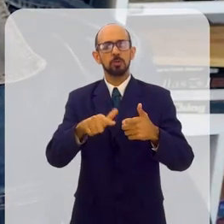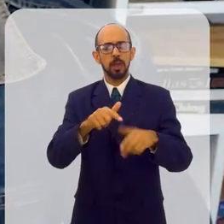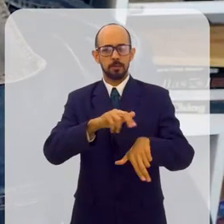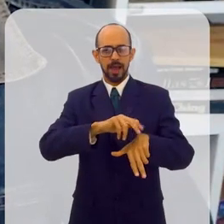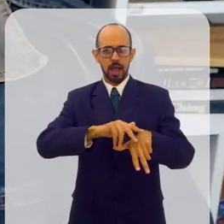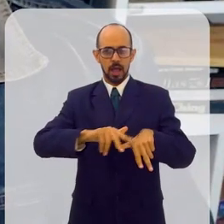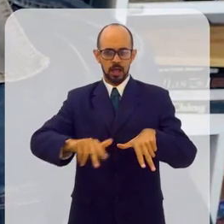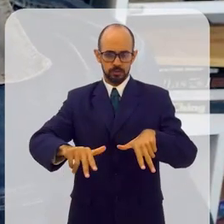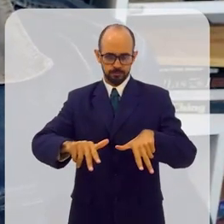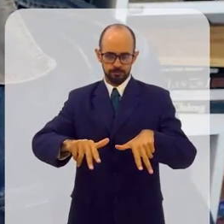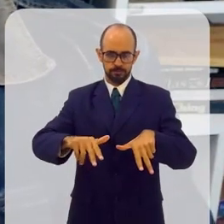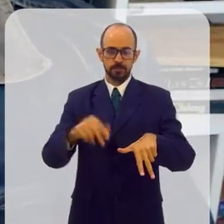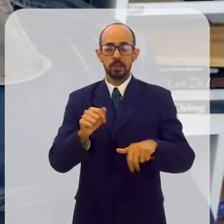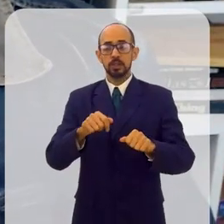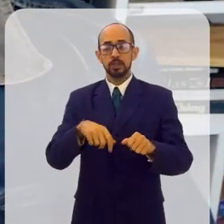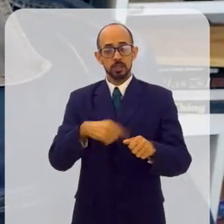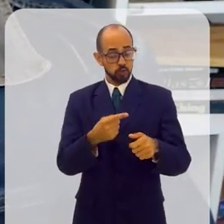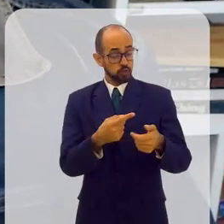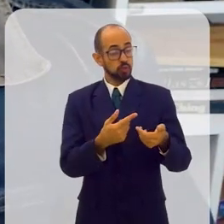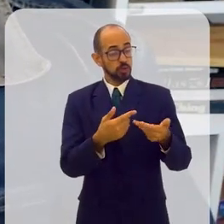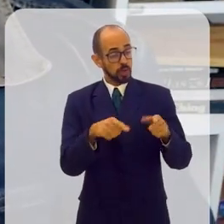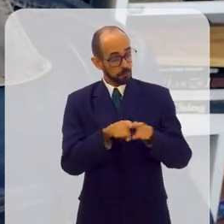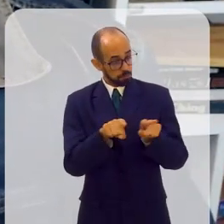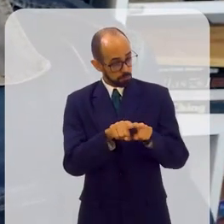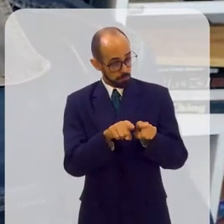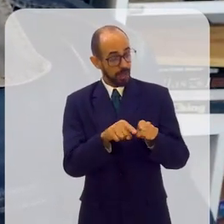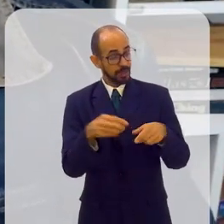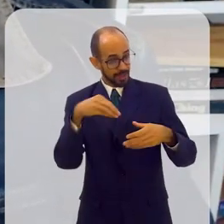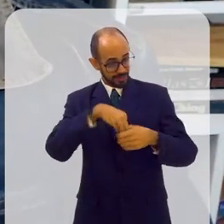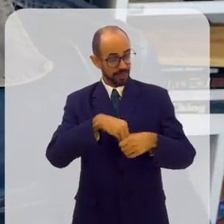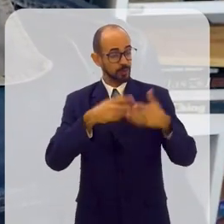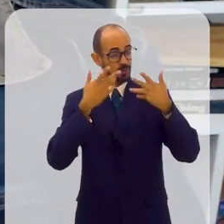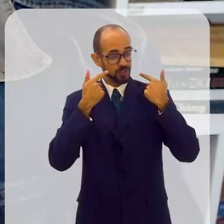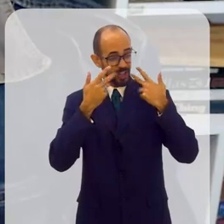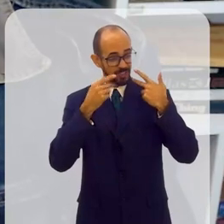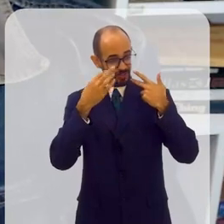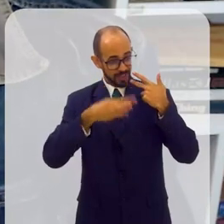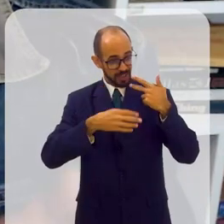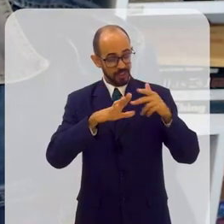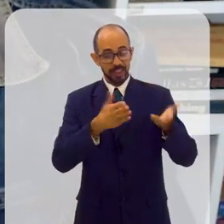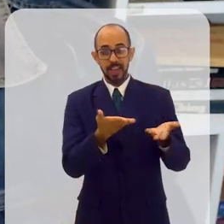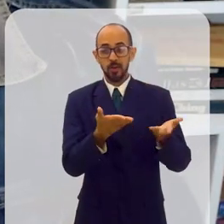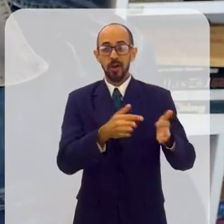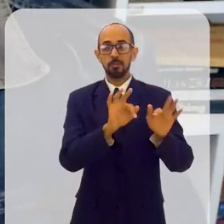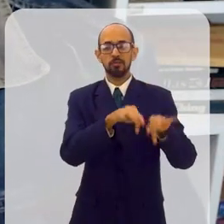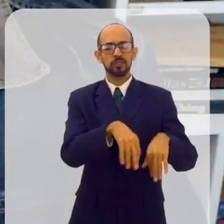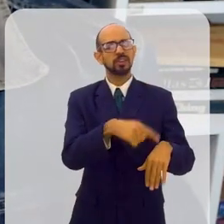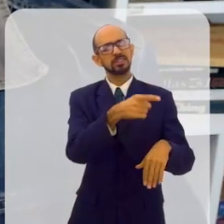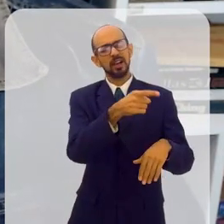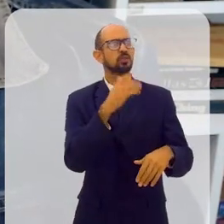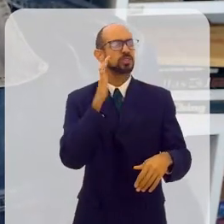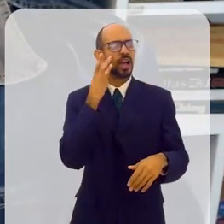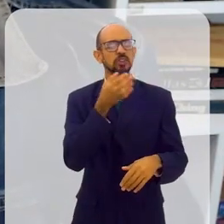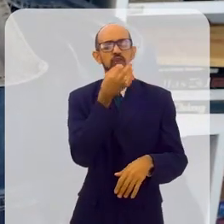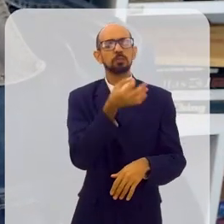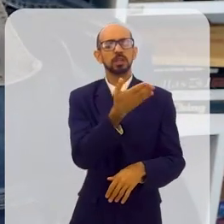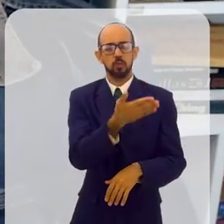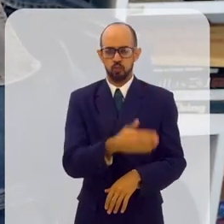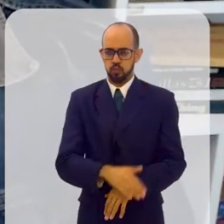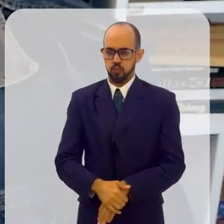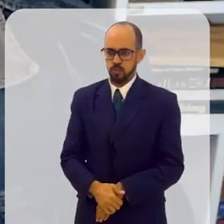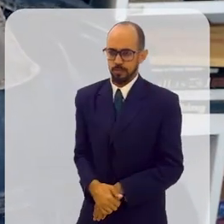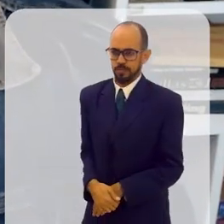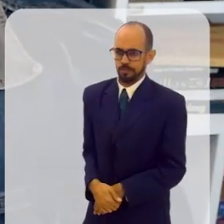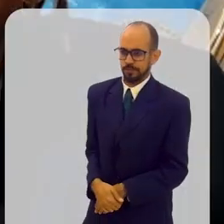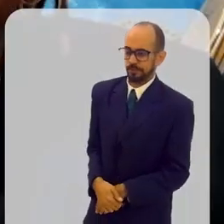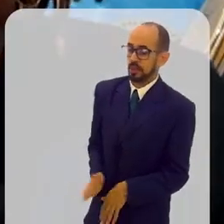questão racial. E isso, com certeza, se reflete nas artes cênicas, não é? Então, só para a gente fechar, estamos chegando ao final, o que é que você diria